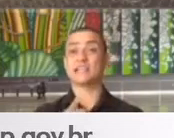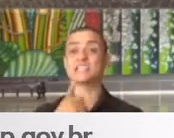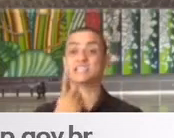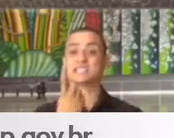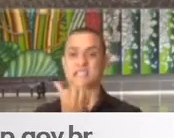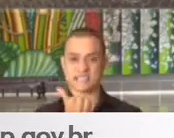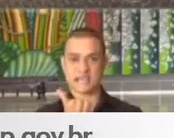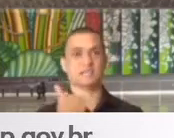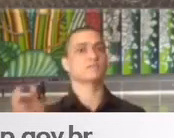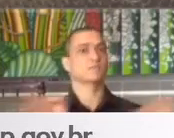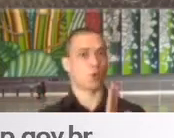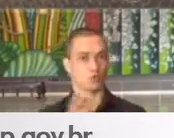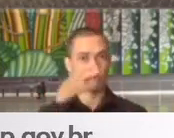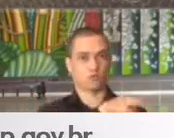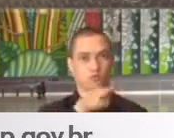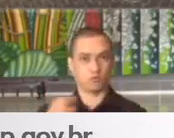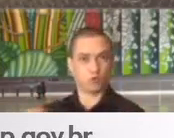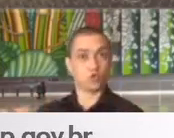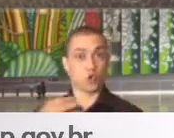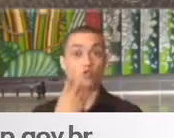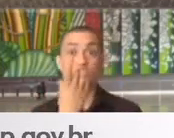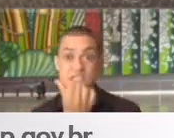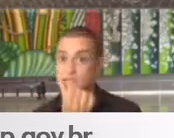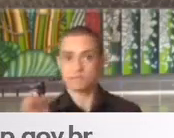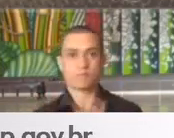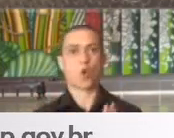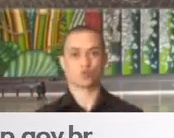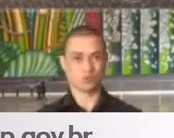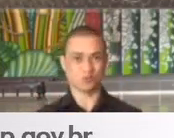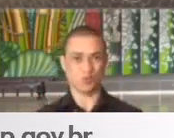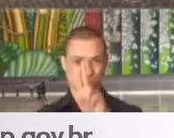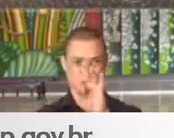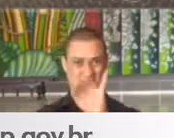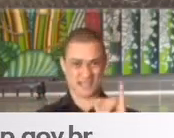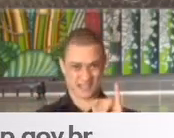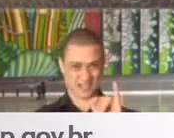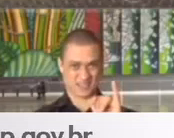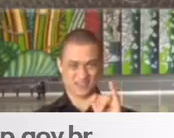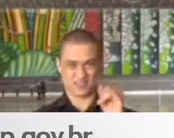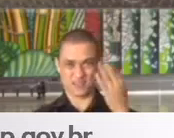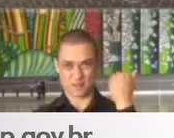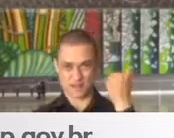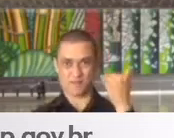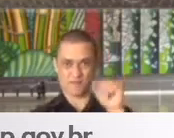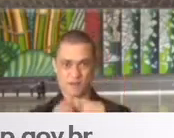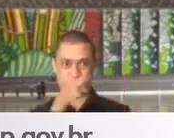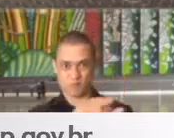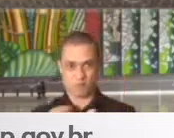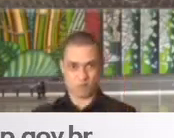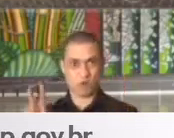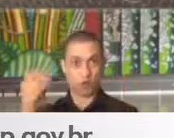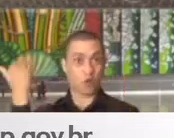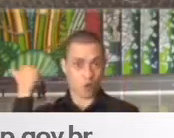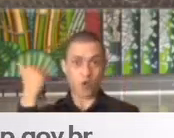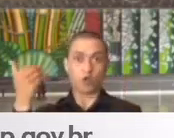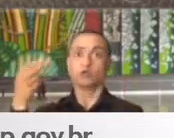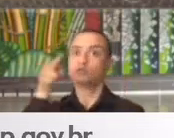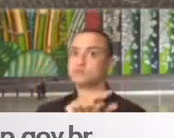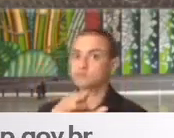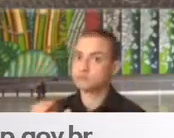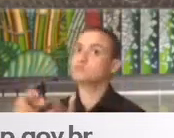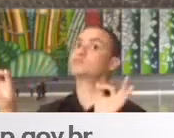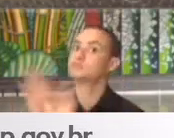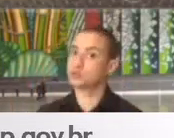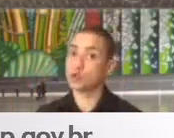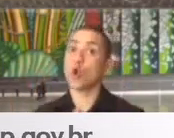estão prontos para funcionar aqueles de terapia intensiva que foram de uma reforma no último andar, e